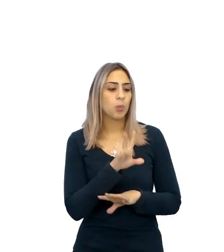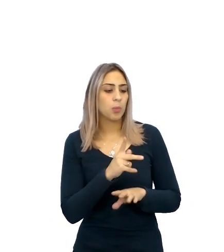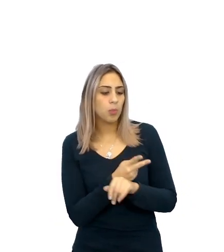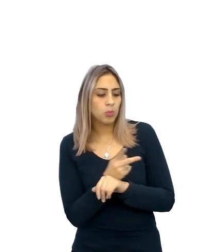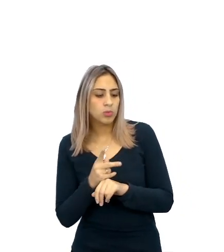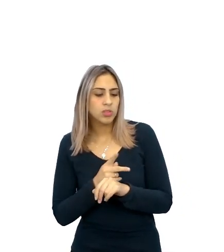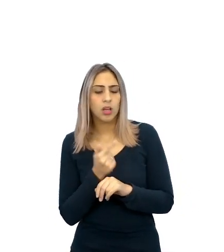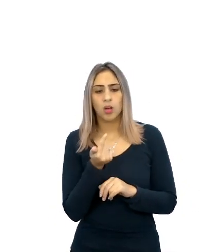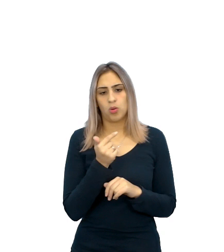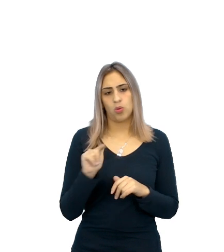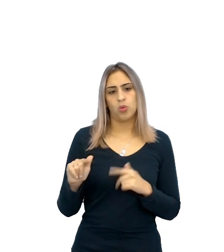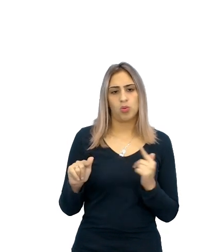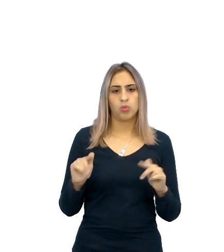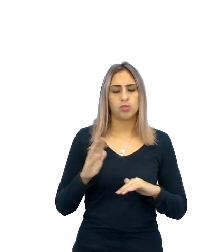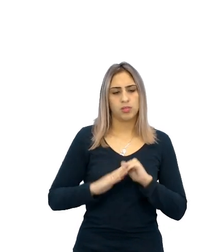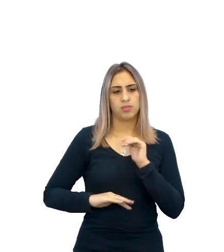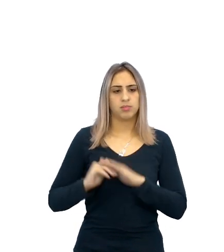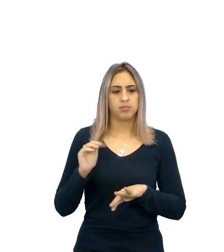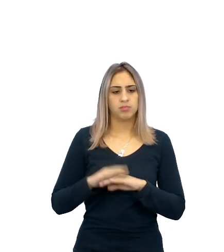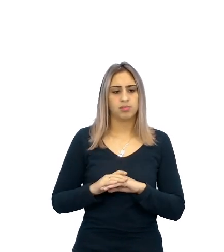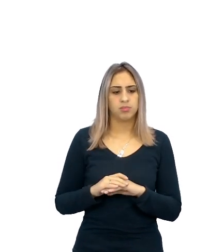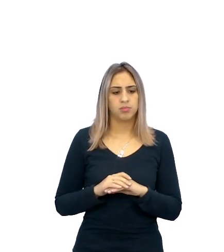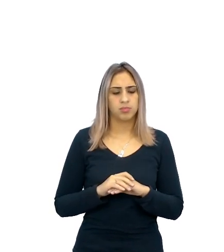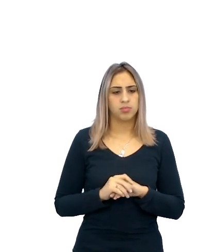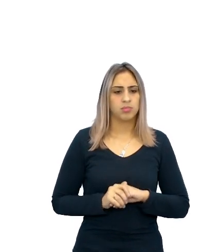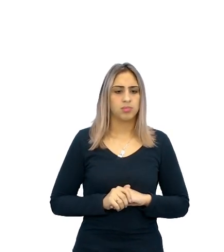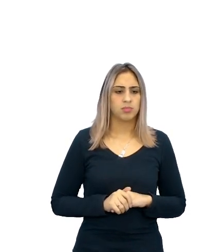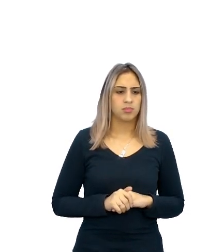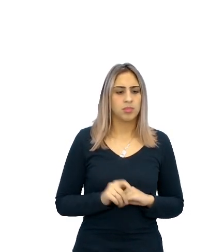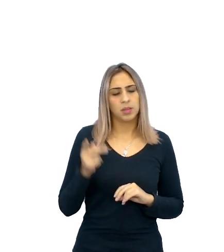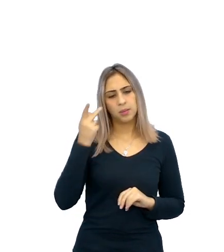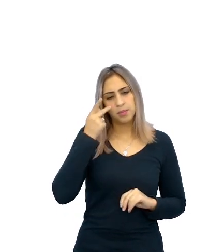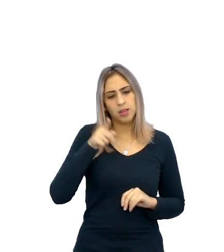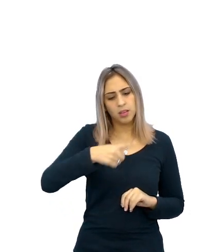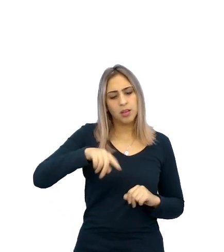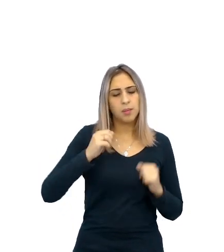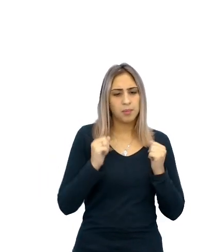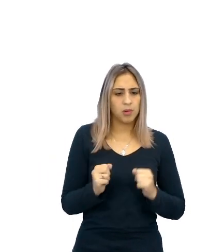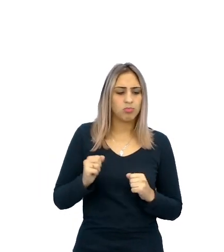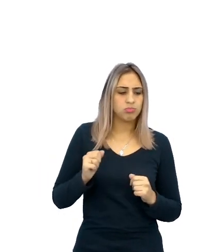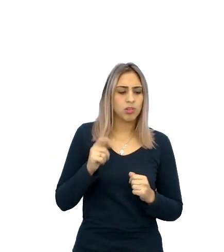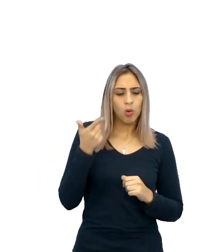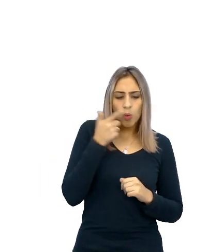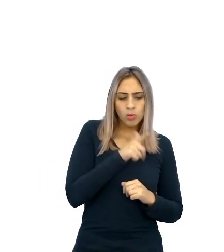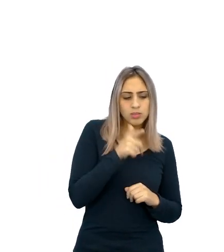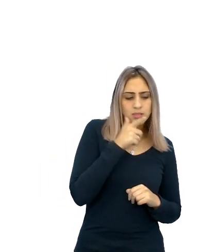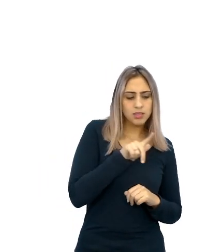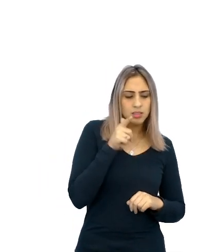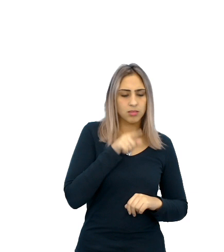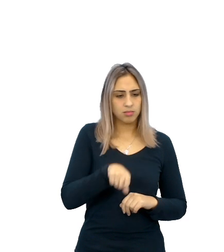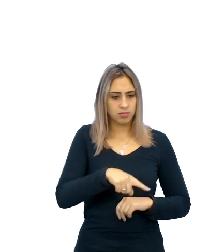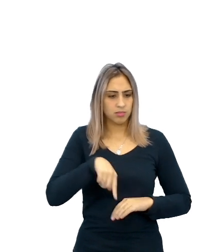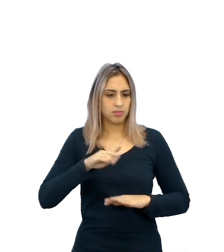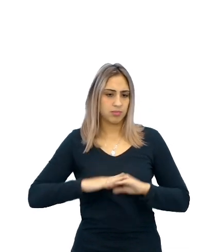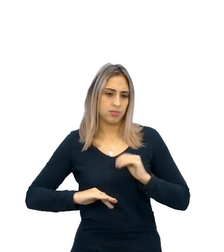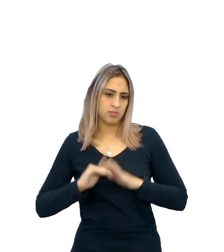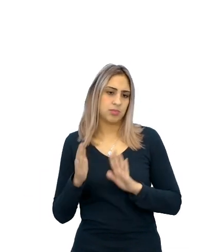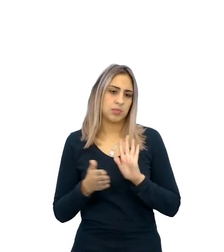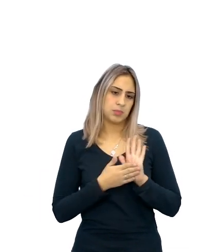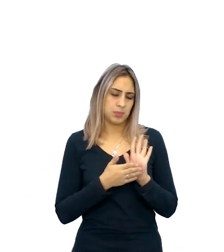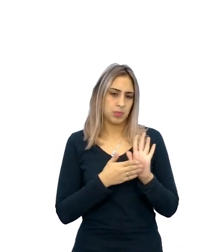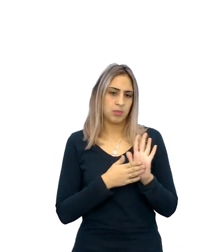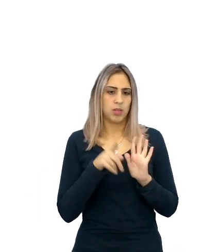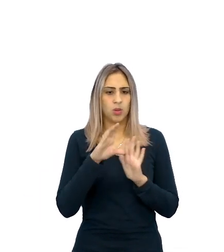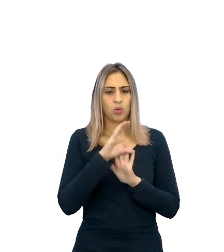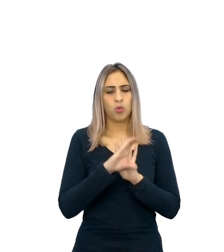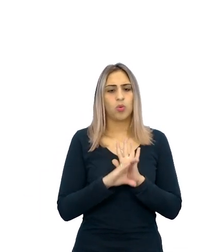ali outras habilidades que são elementares para que ele possa, então, atingir essa habilidade proposta